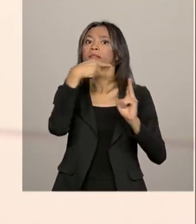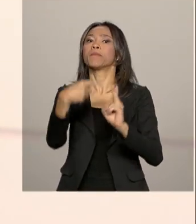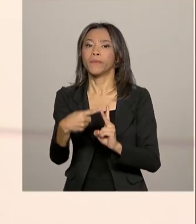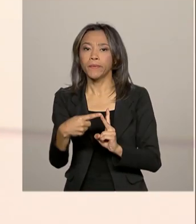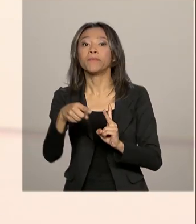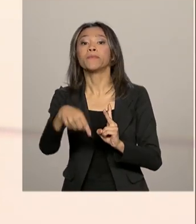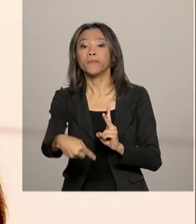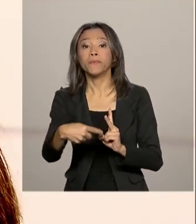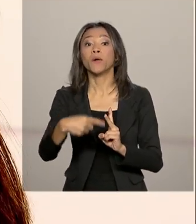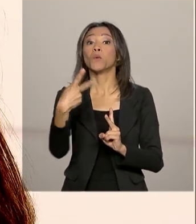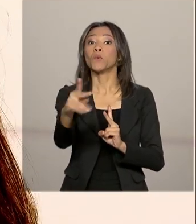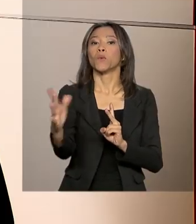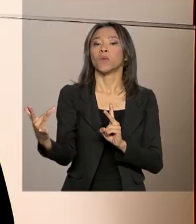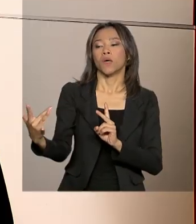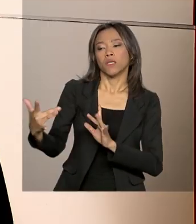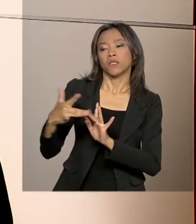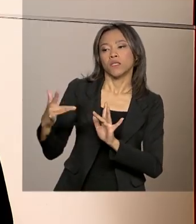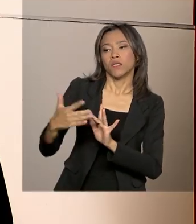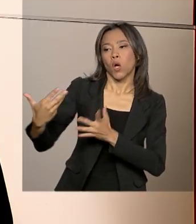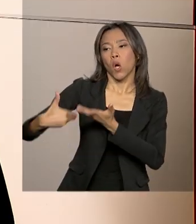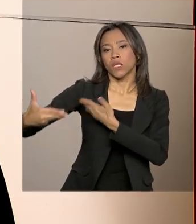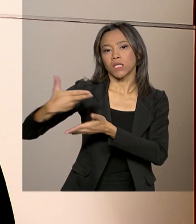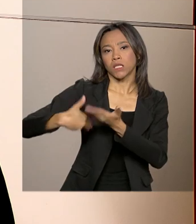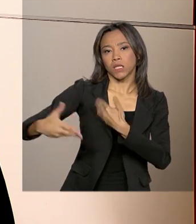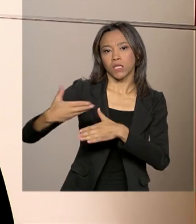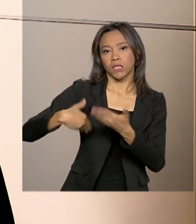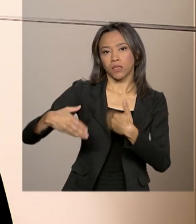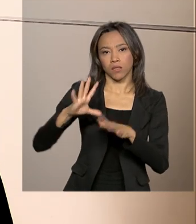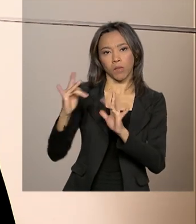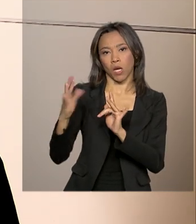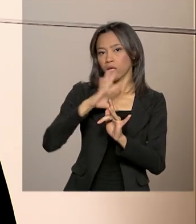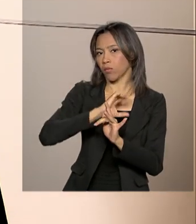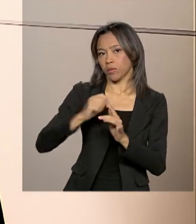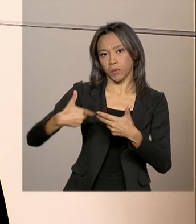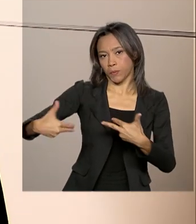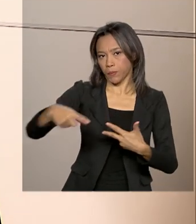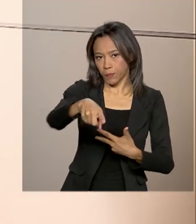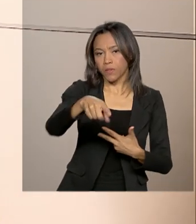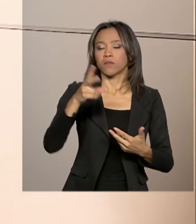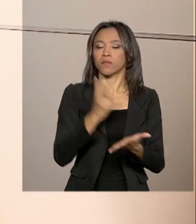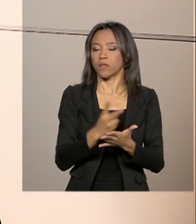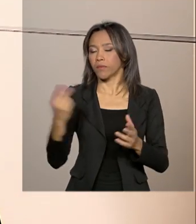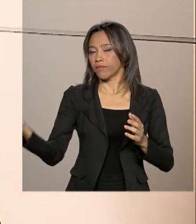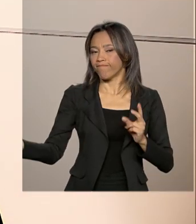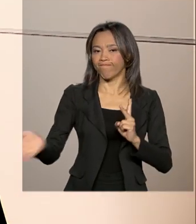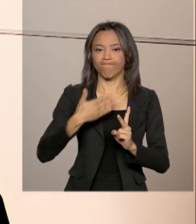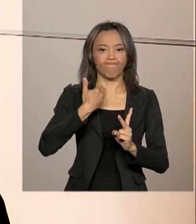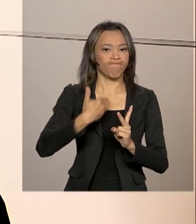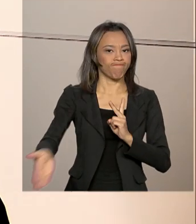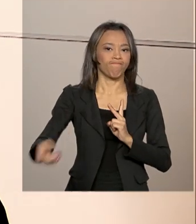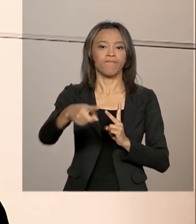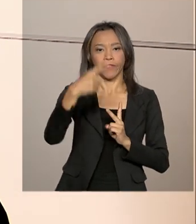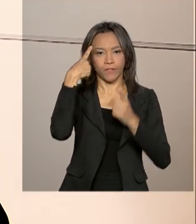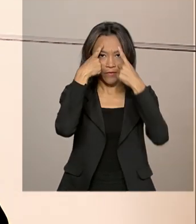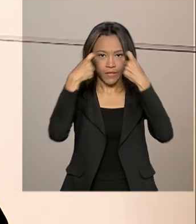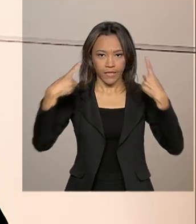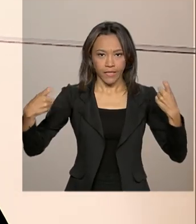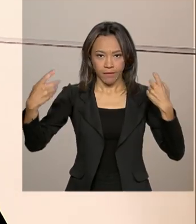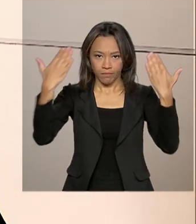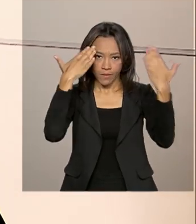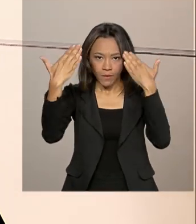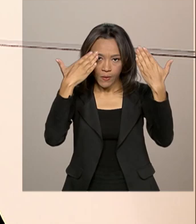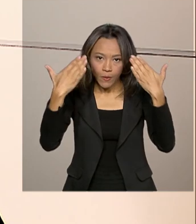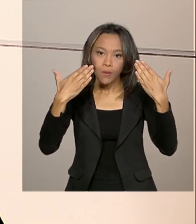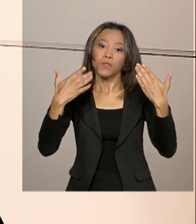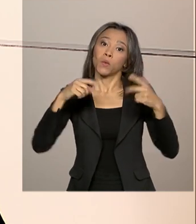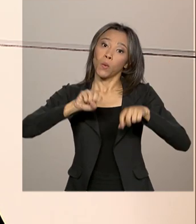vieram os relacionamentos afetivos. Três no total. Todos marcados pela violência física, psicológica